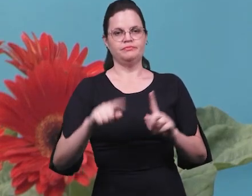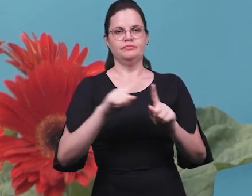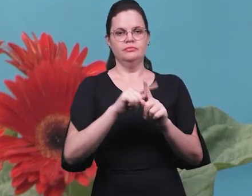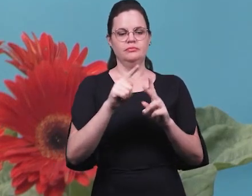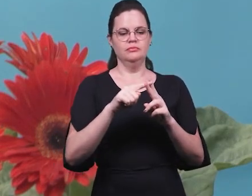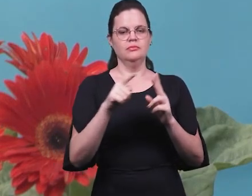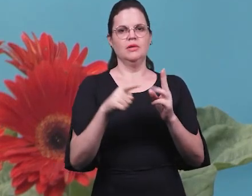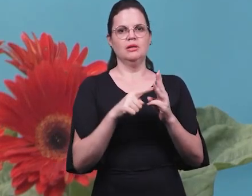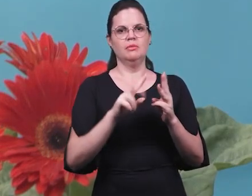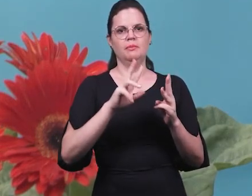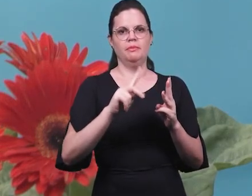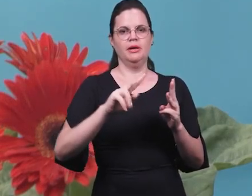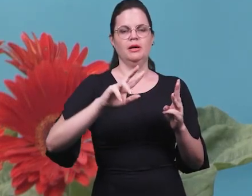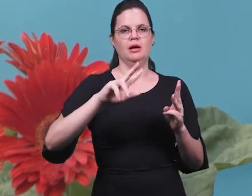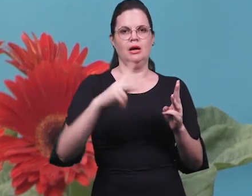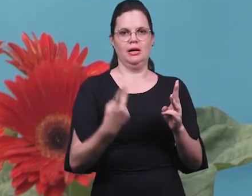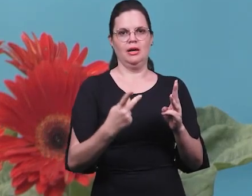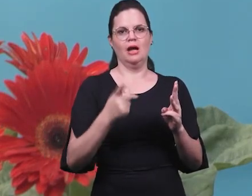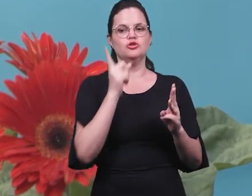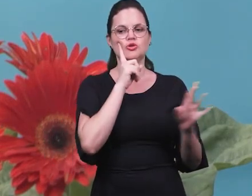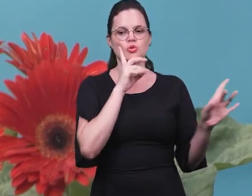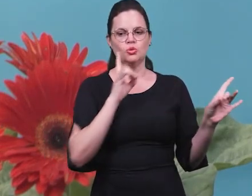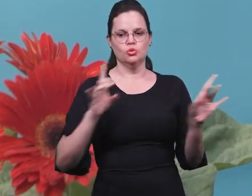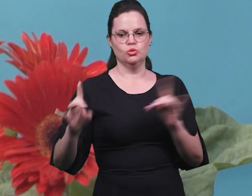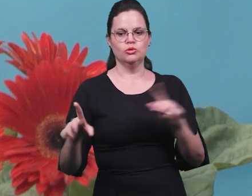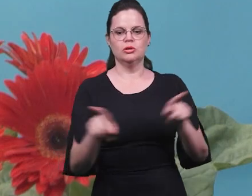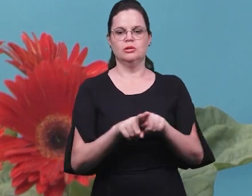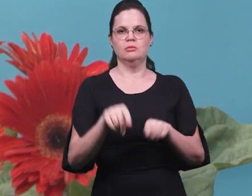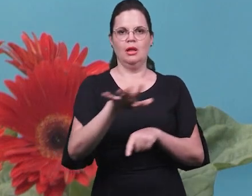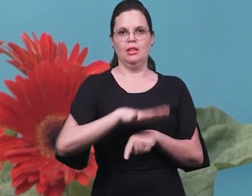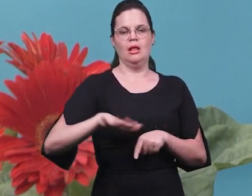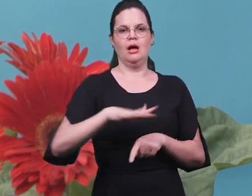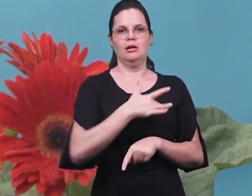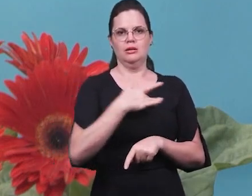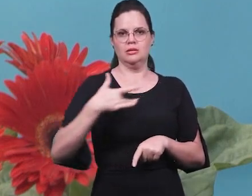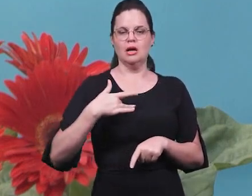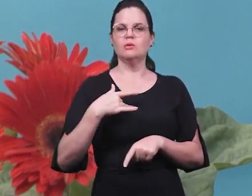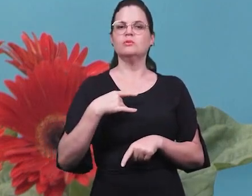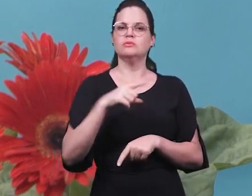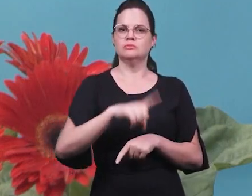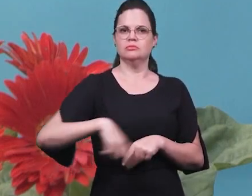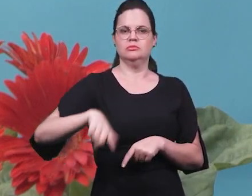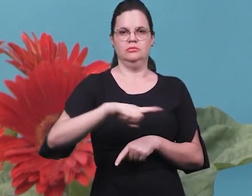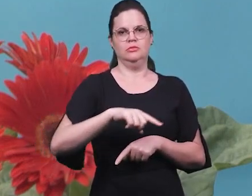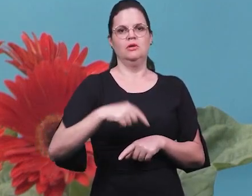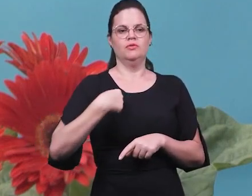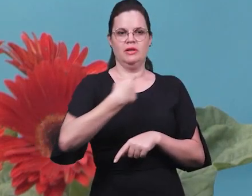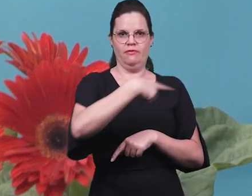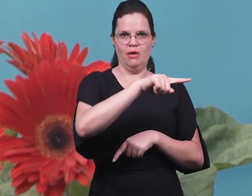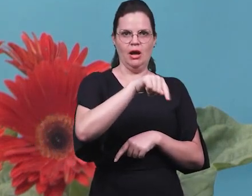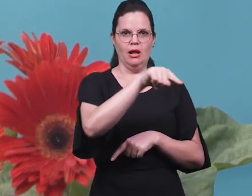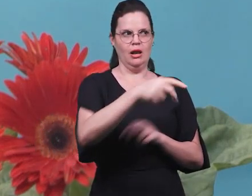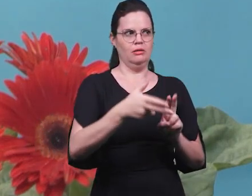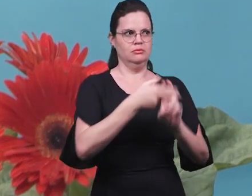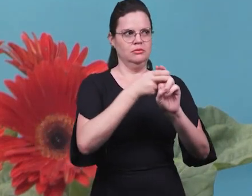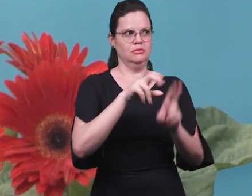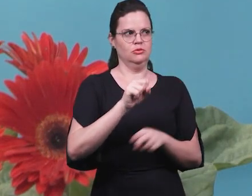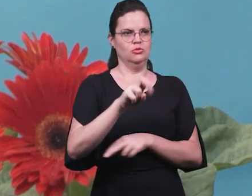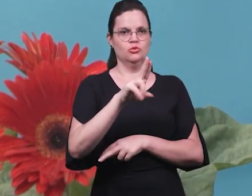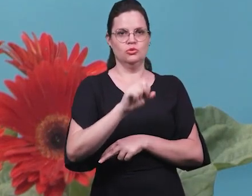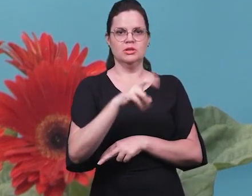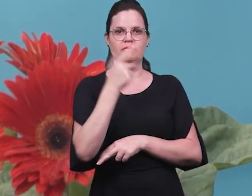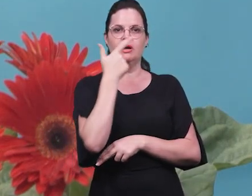irregular. Aí, de acordo com o paciente, isso na unidade de saúde, você já vai sair realmente sendo atendido pelo